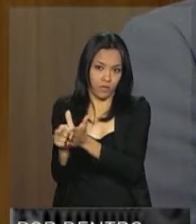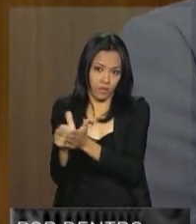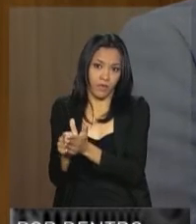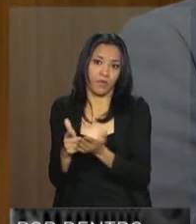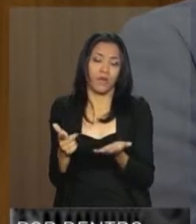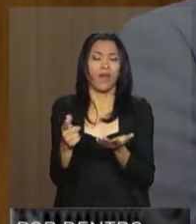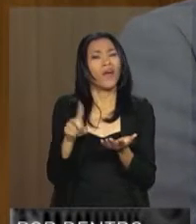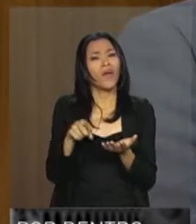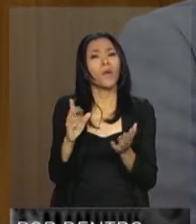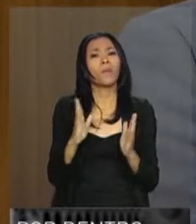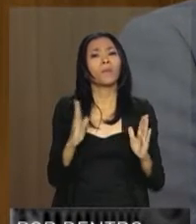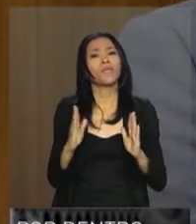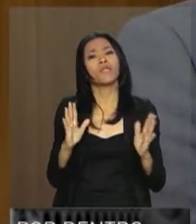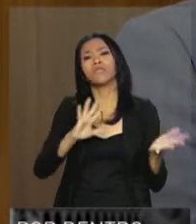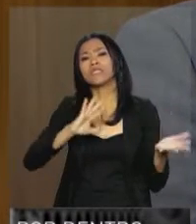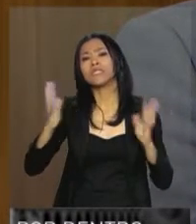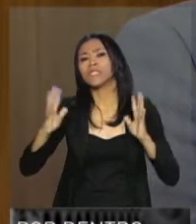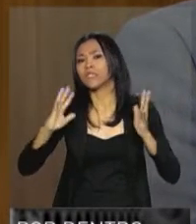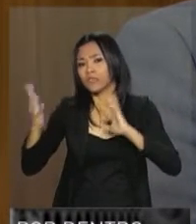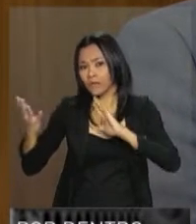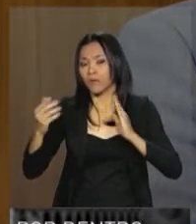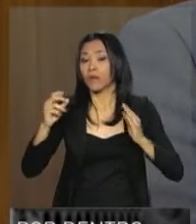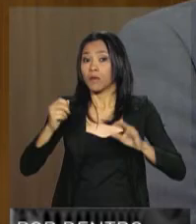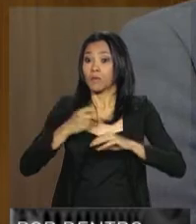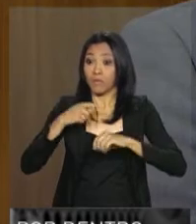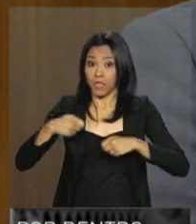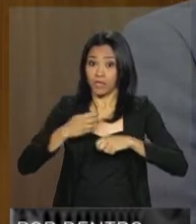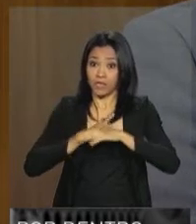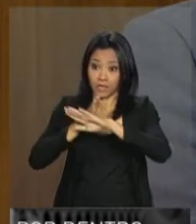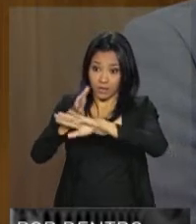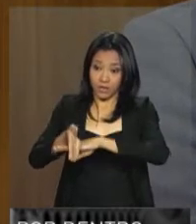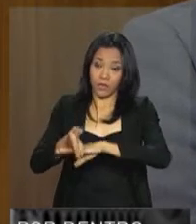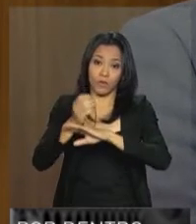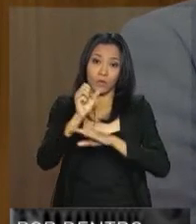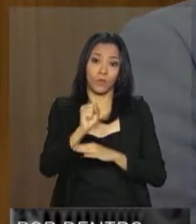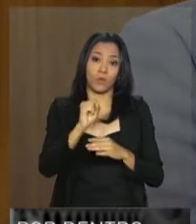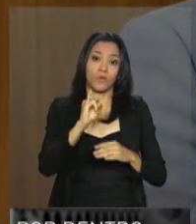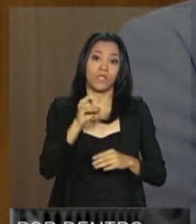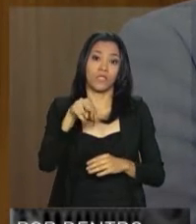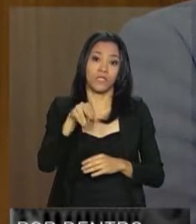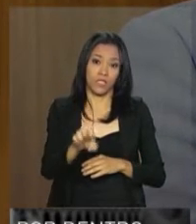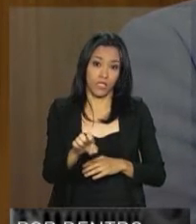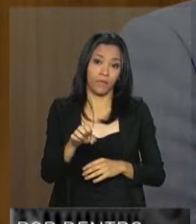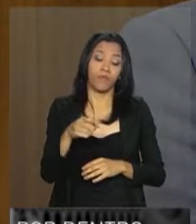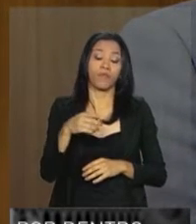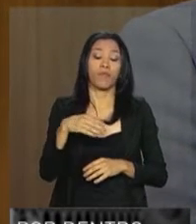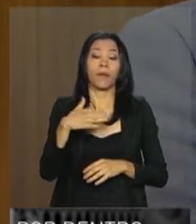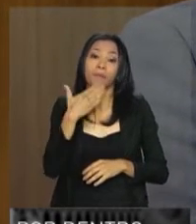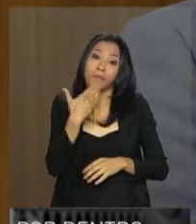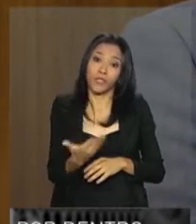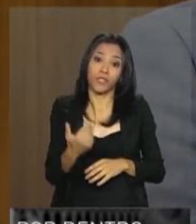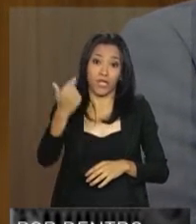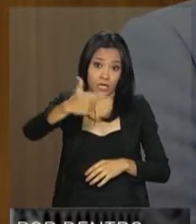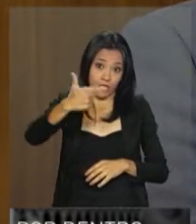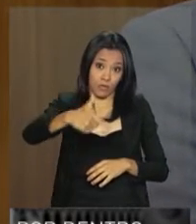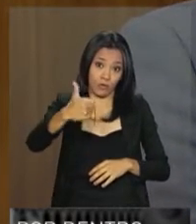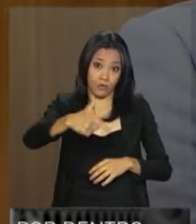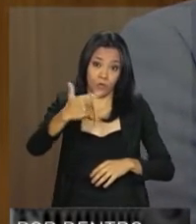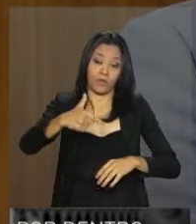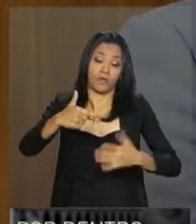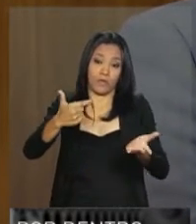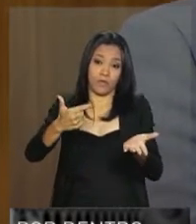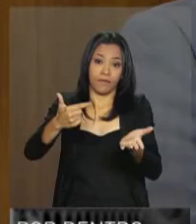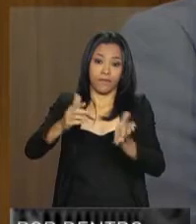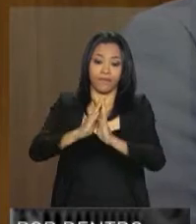ir até uma agência se n para solicitar a a a segunda via da sua carteira de papel tradicional